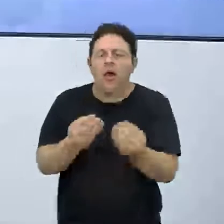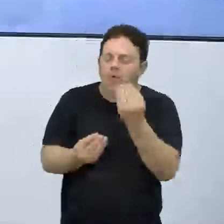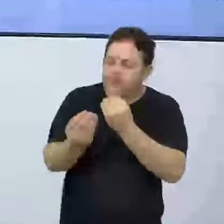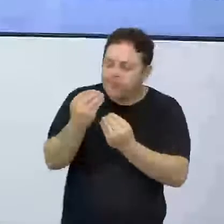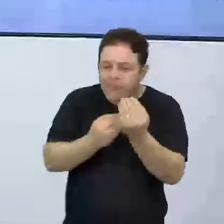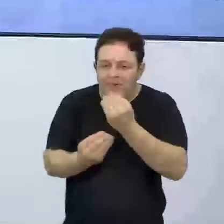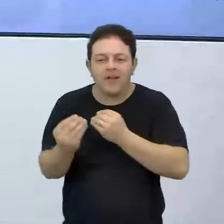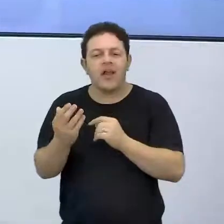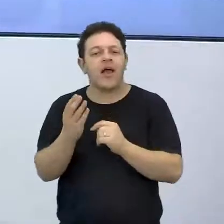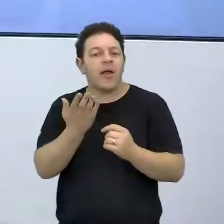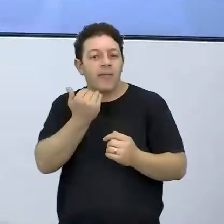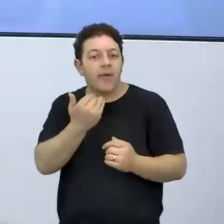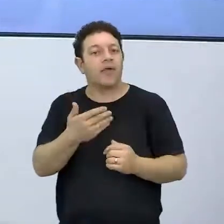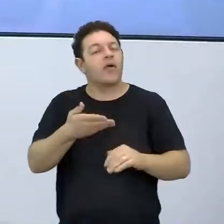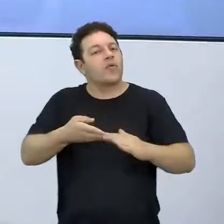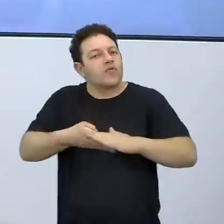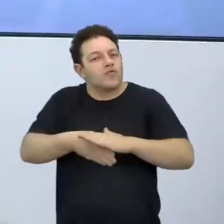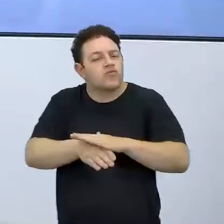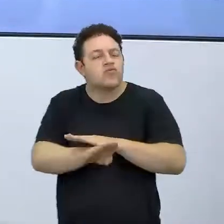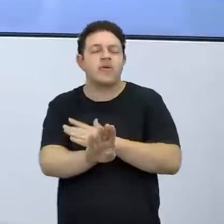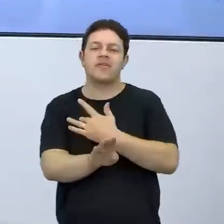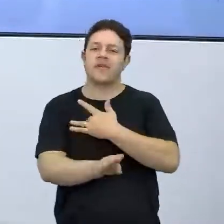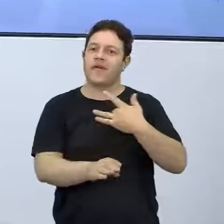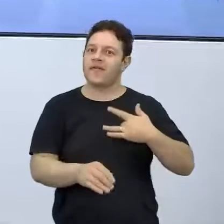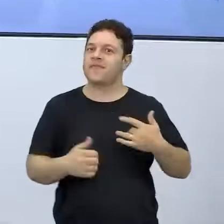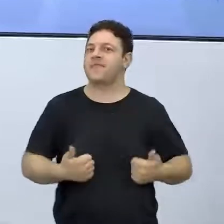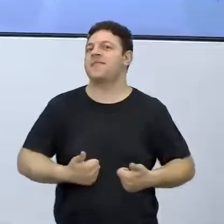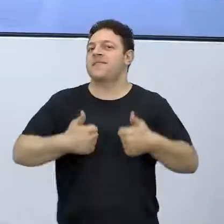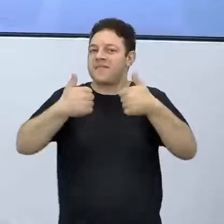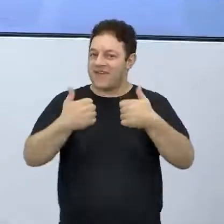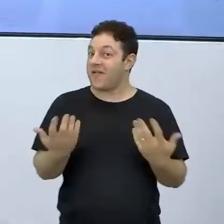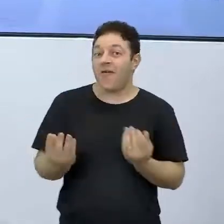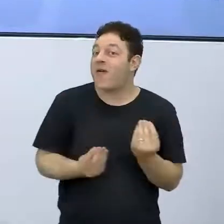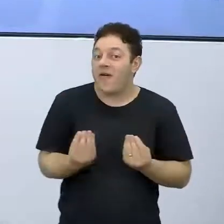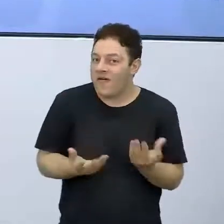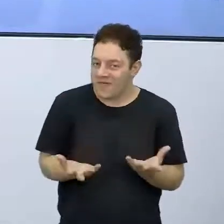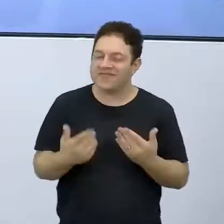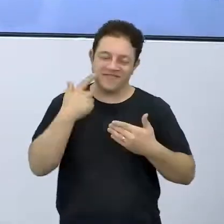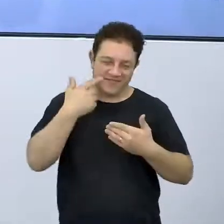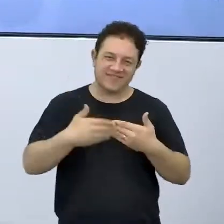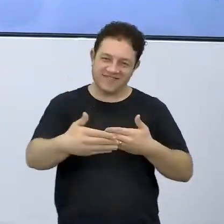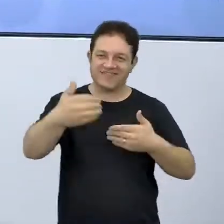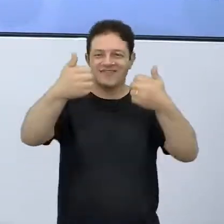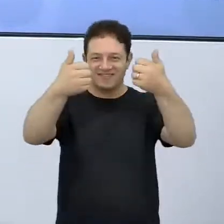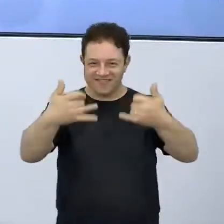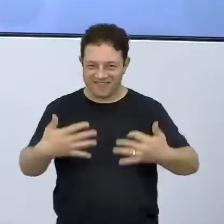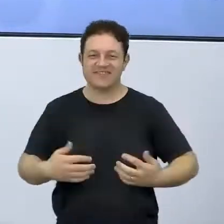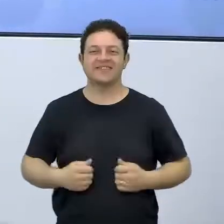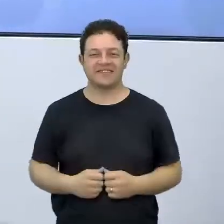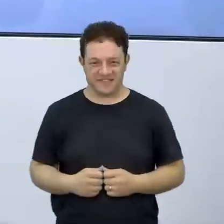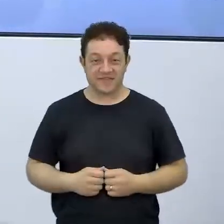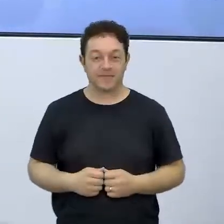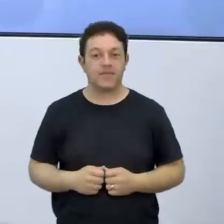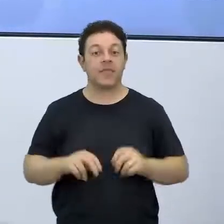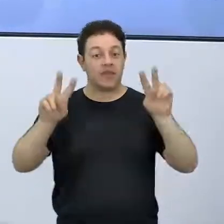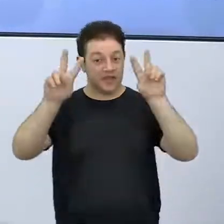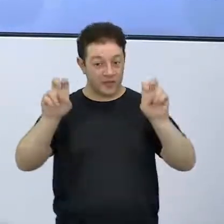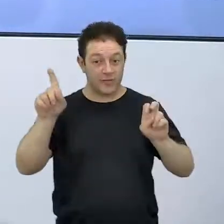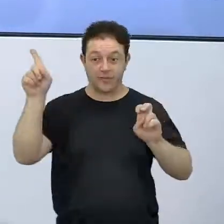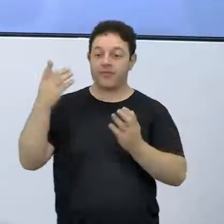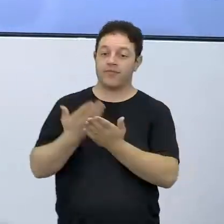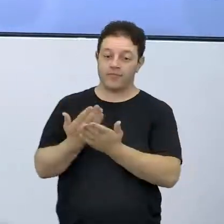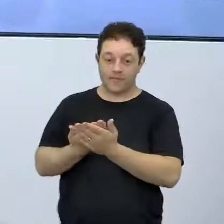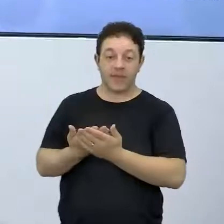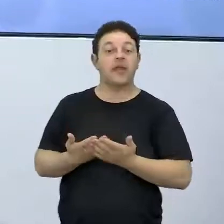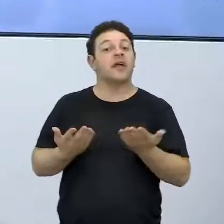aí desenvolver hábitos alimentares mais saudáveis, né? Então aí para vocês o título da nossa